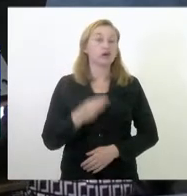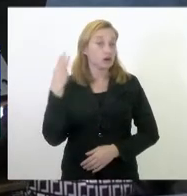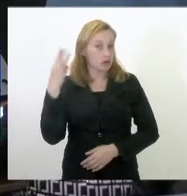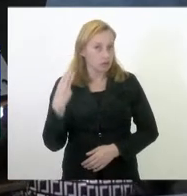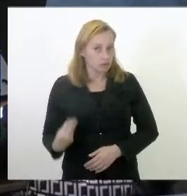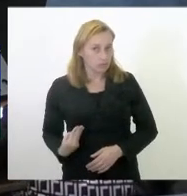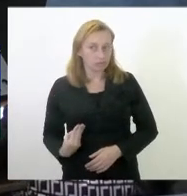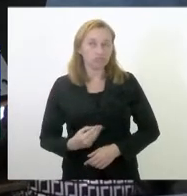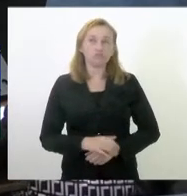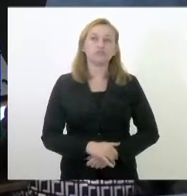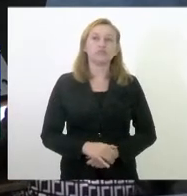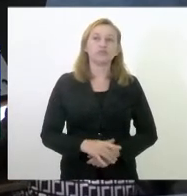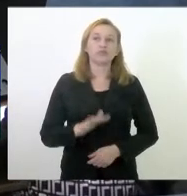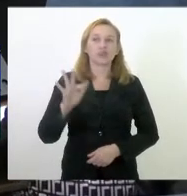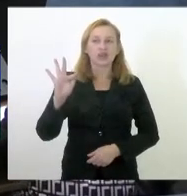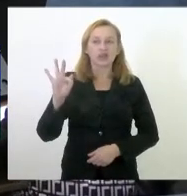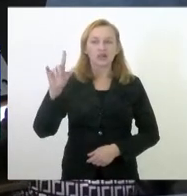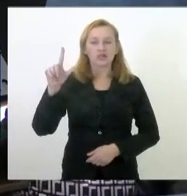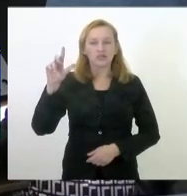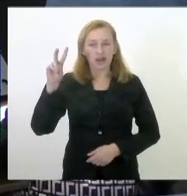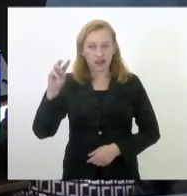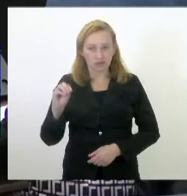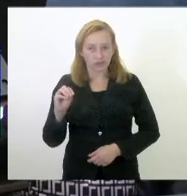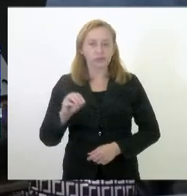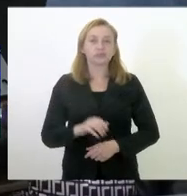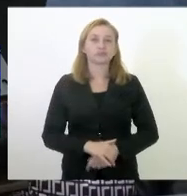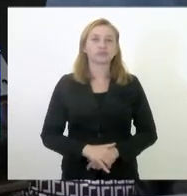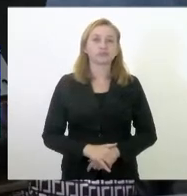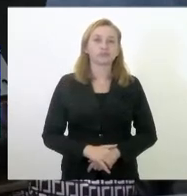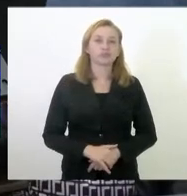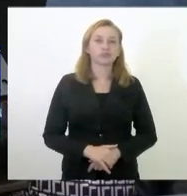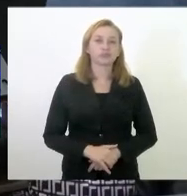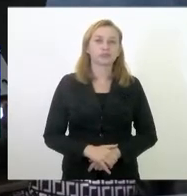Mônica Francisco. Flávio também. Flávio Serafini.